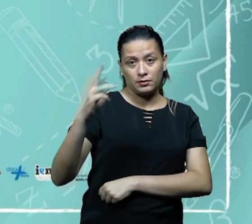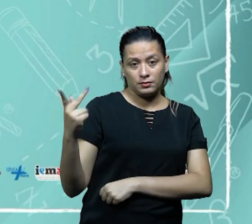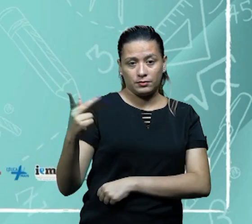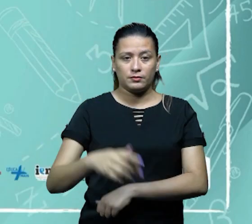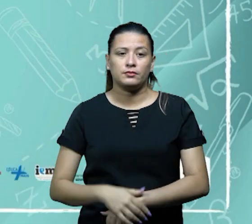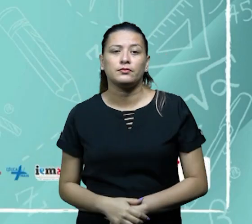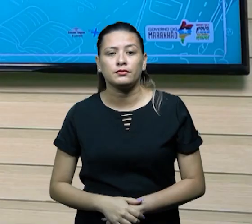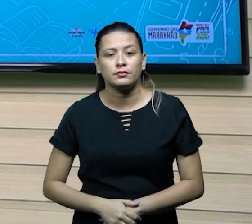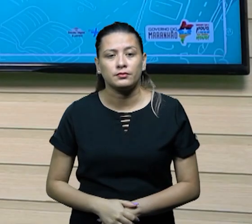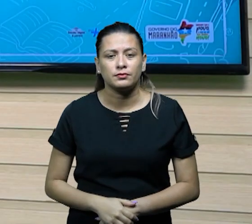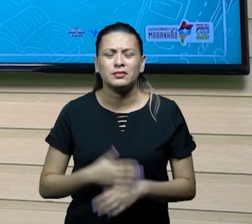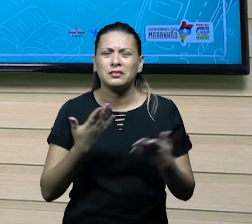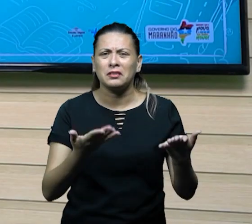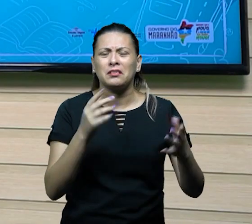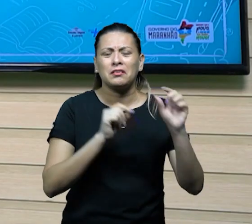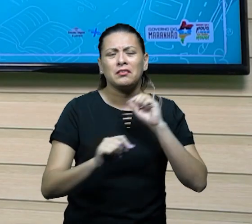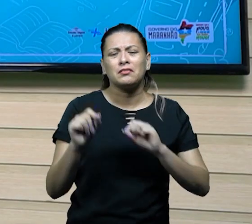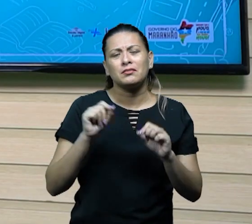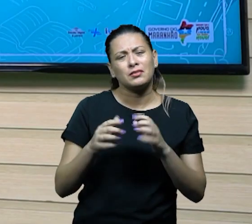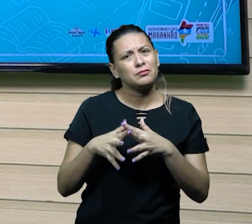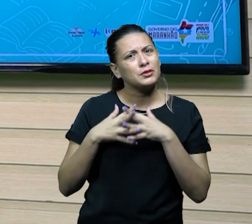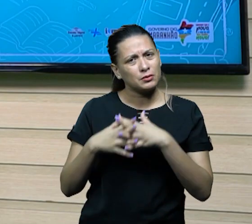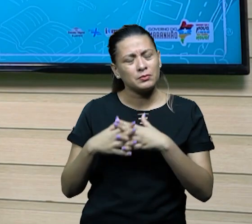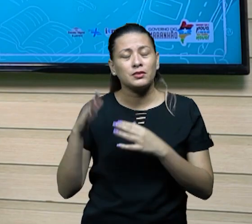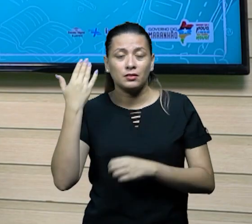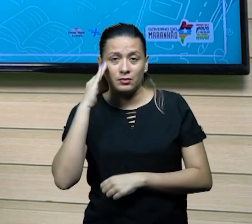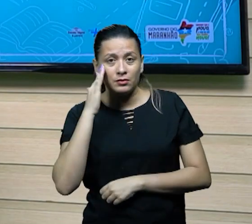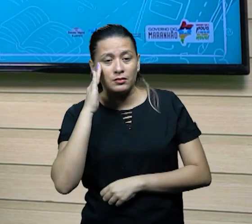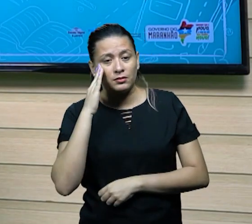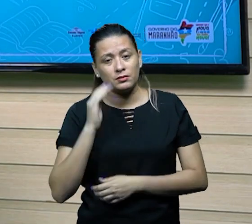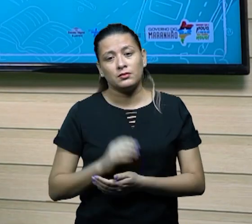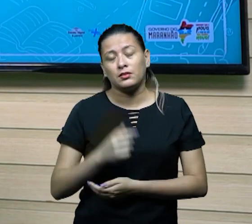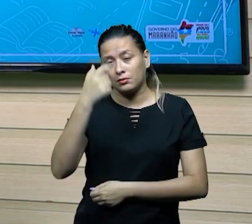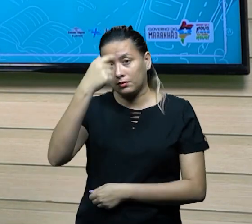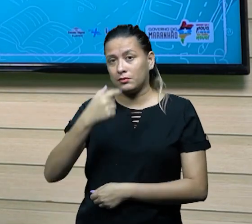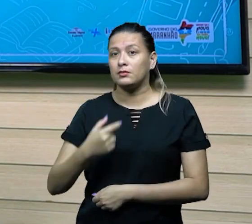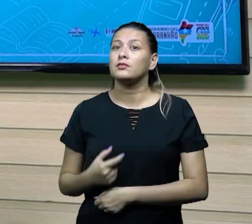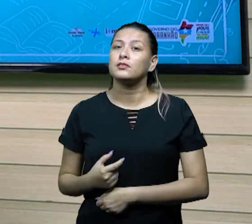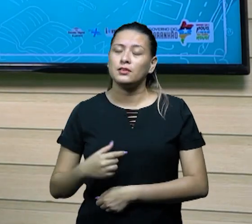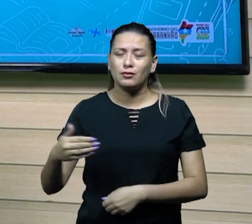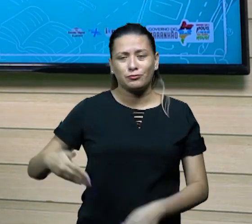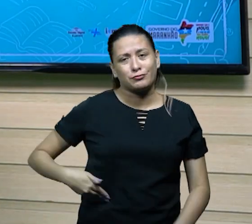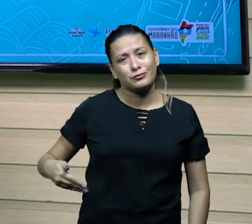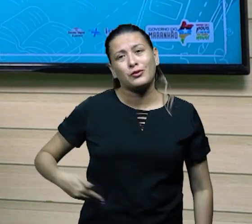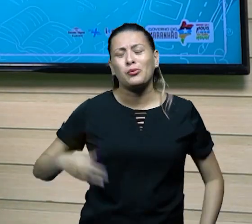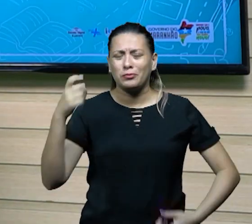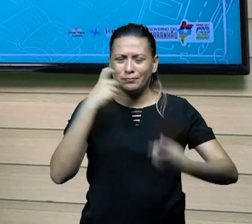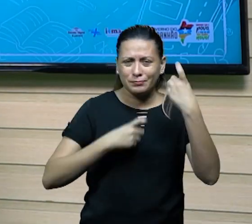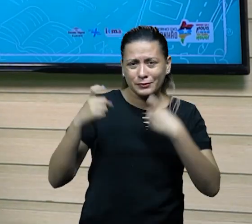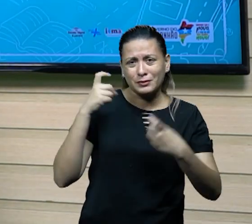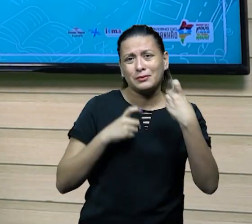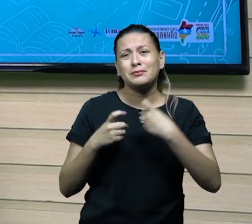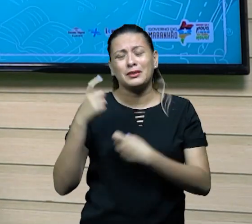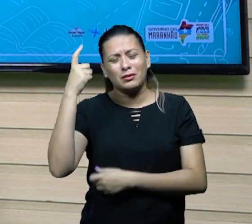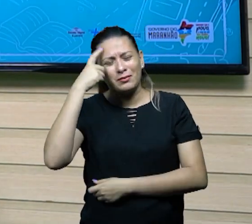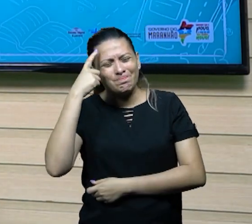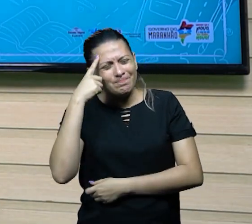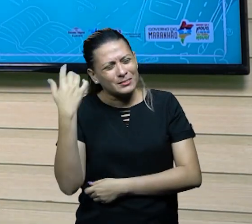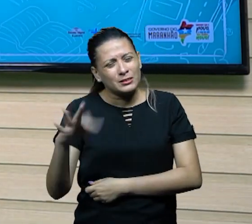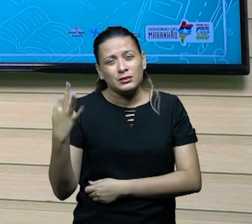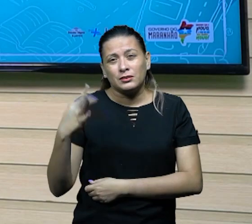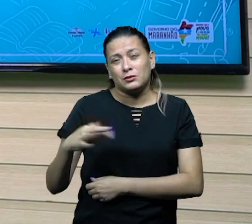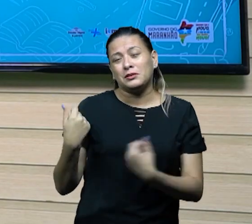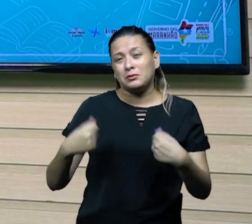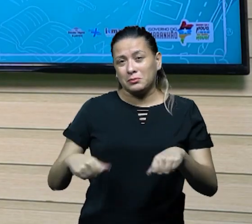RH. Então o que é essa teoria sistema? Que a gente entender essa complexidade. Que é um ser social, que passa fome, que se preocupa, que sente dor